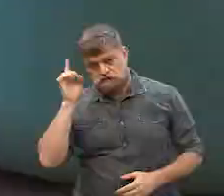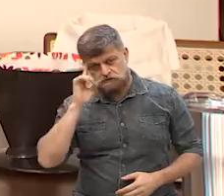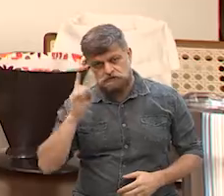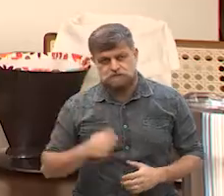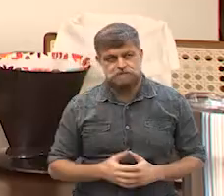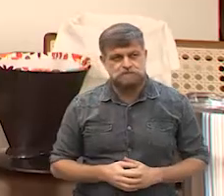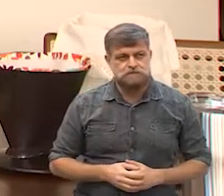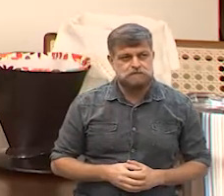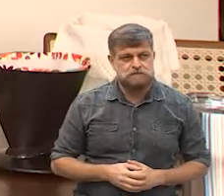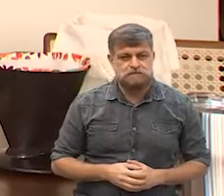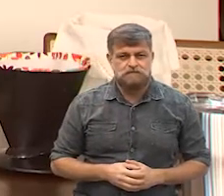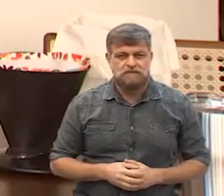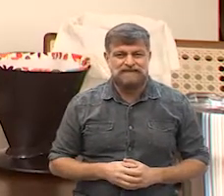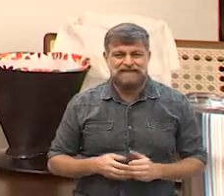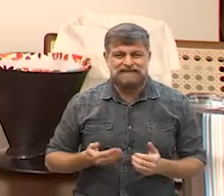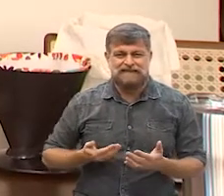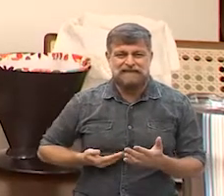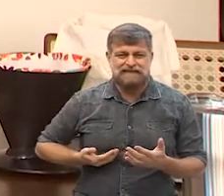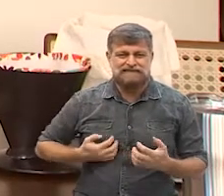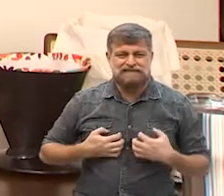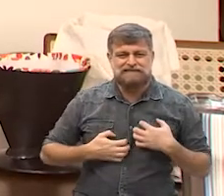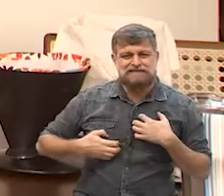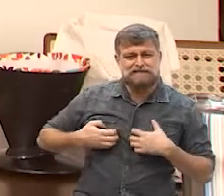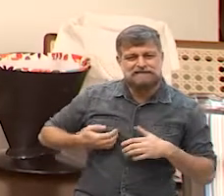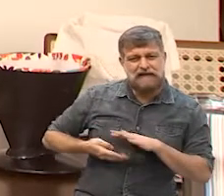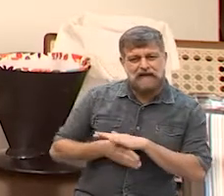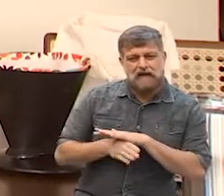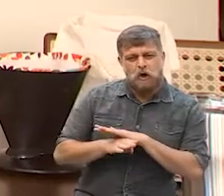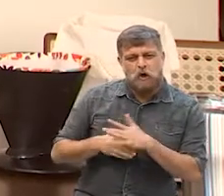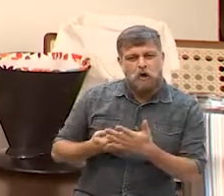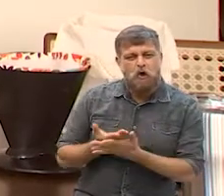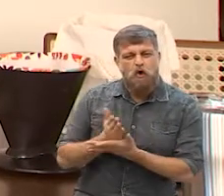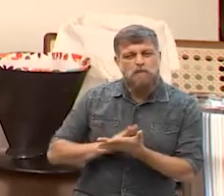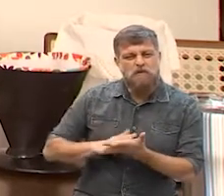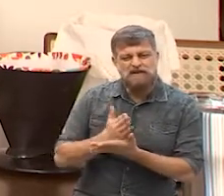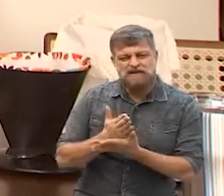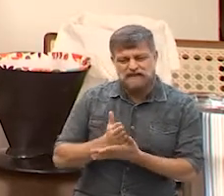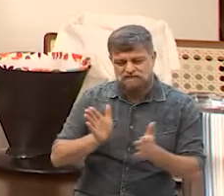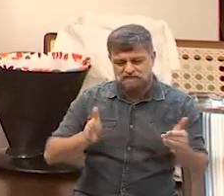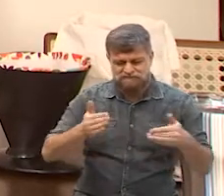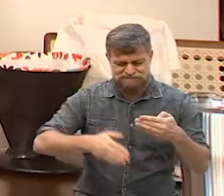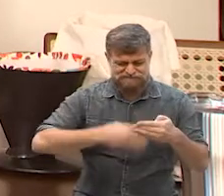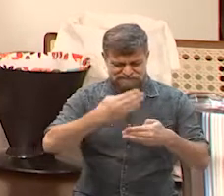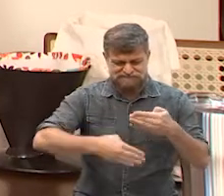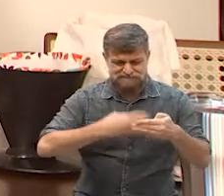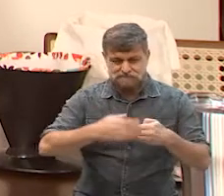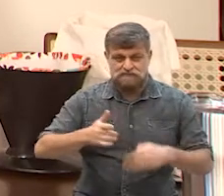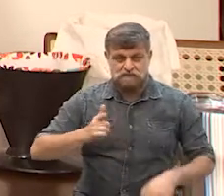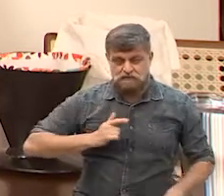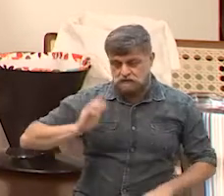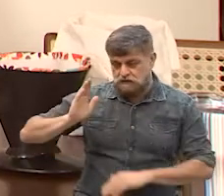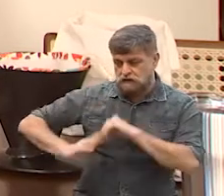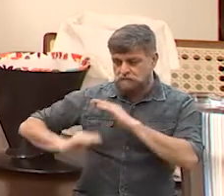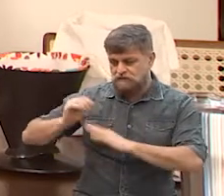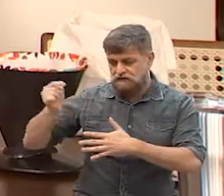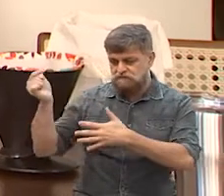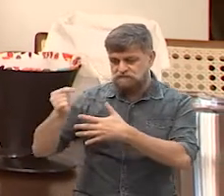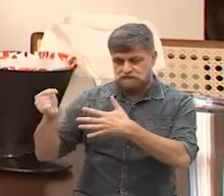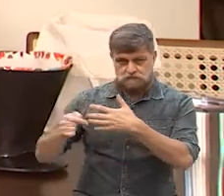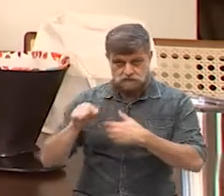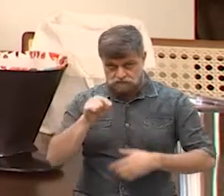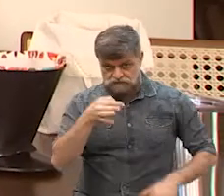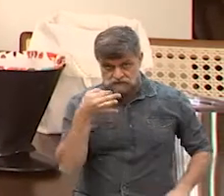nós. O quanto te incomodava também essa questão das embalagens, até porque a gente tem algumas iniciativas, você